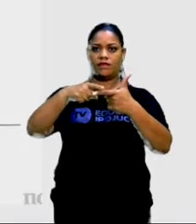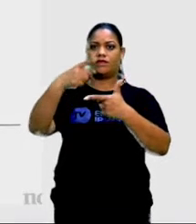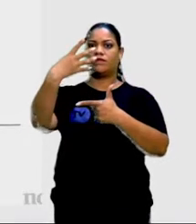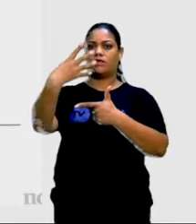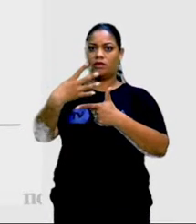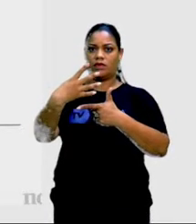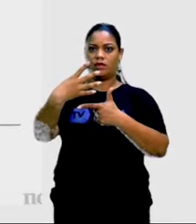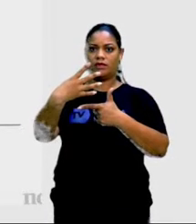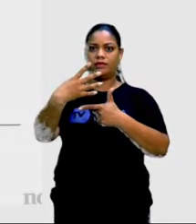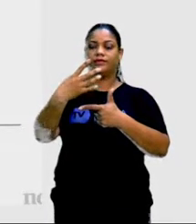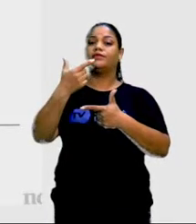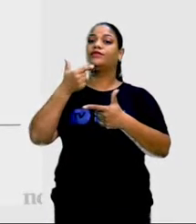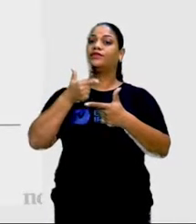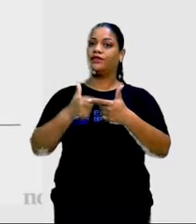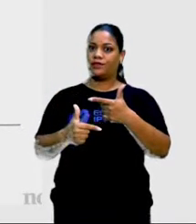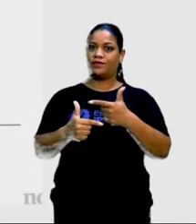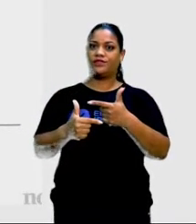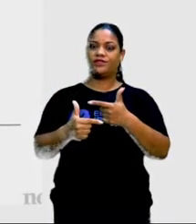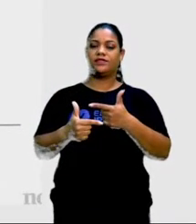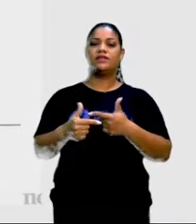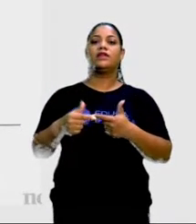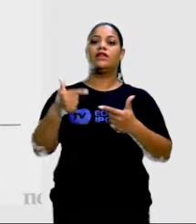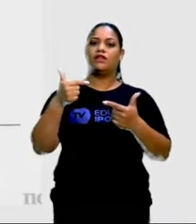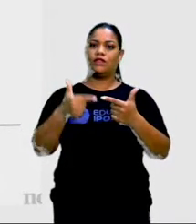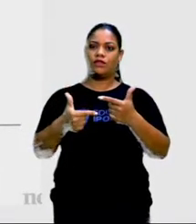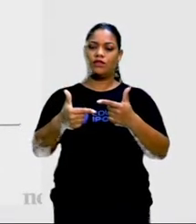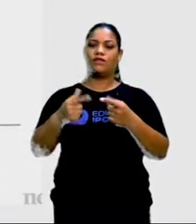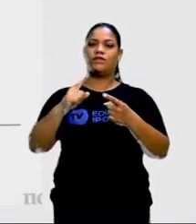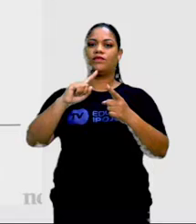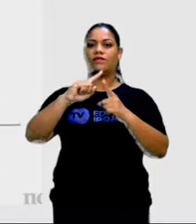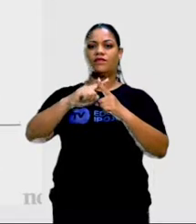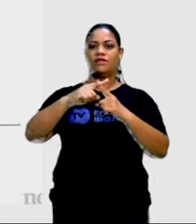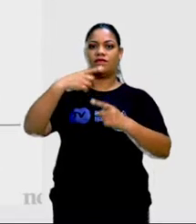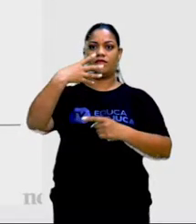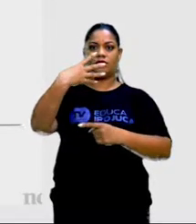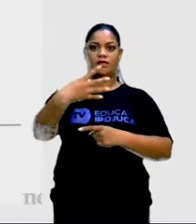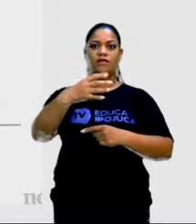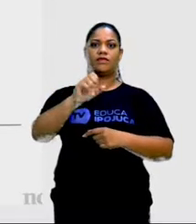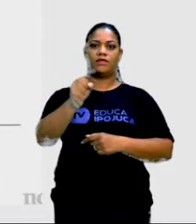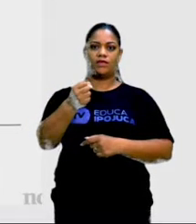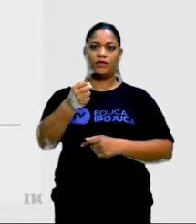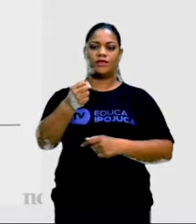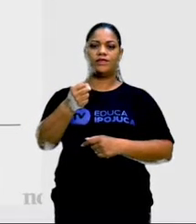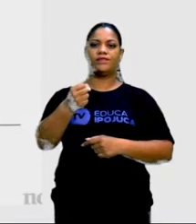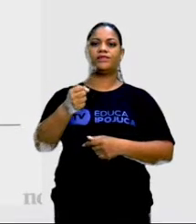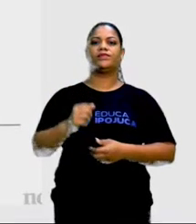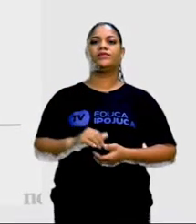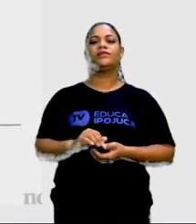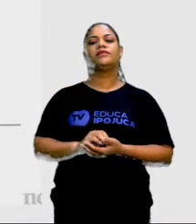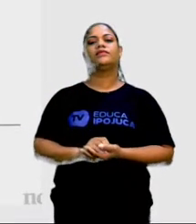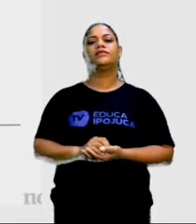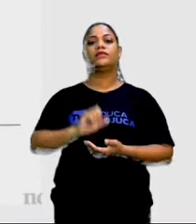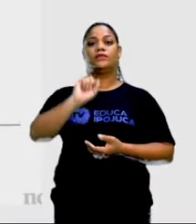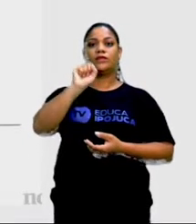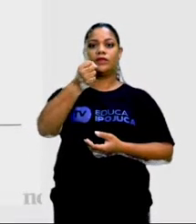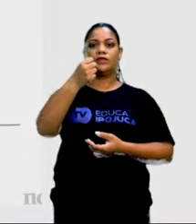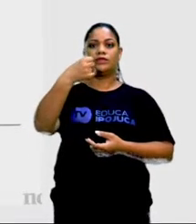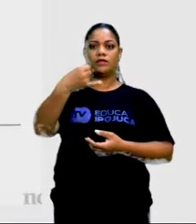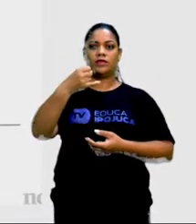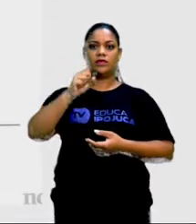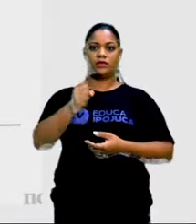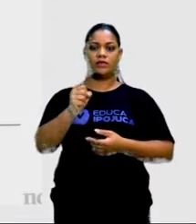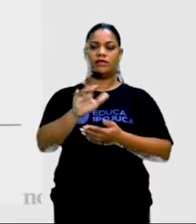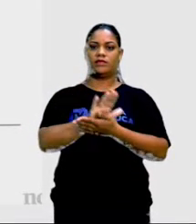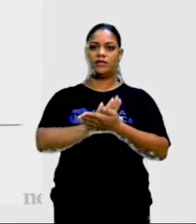4, cada um ganhou 2. 2 vezes 4, 8. Quem de 8 tira 8, não ficou Nada, não